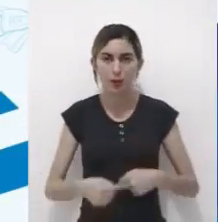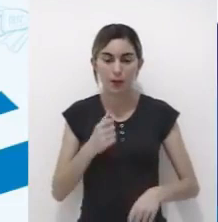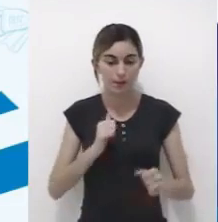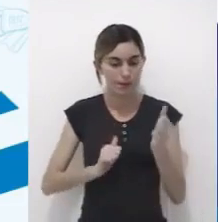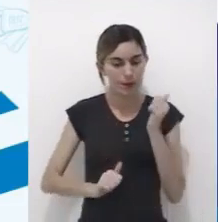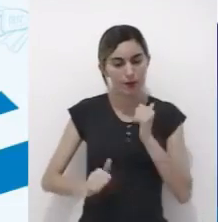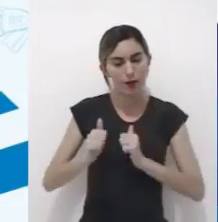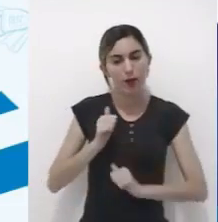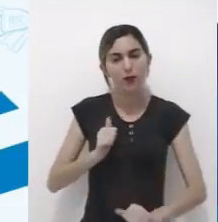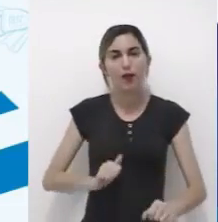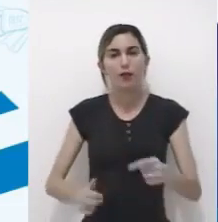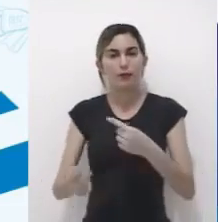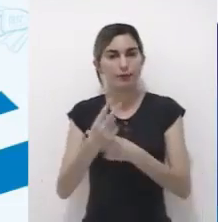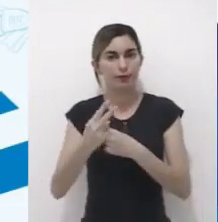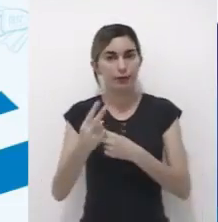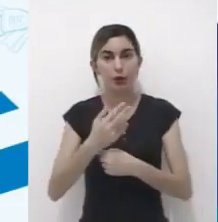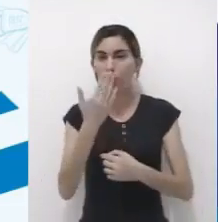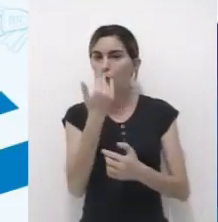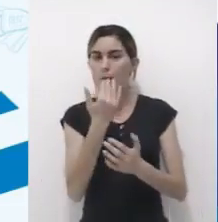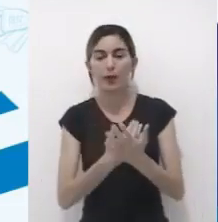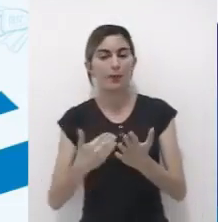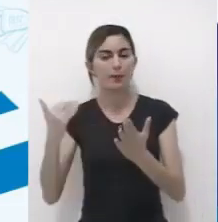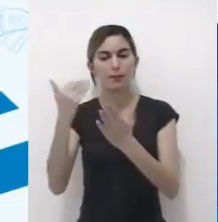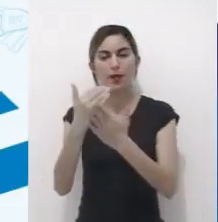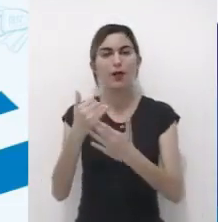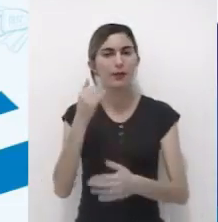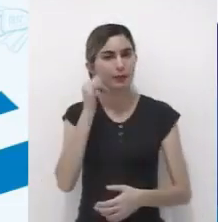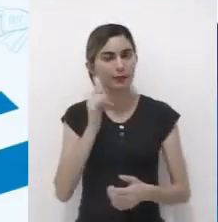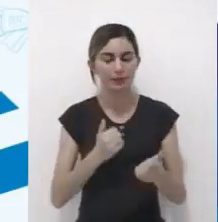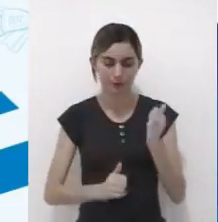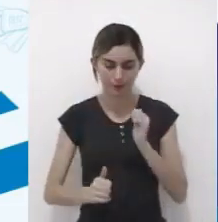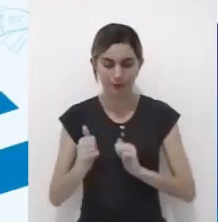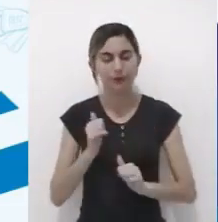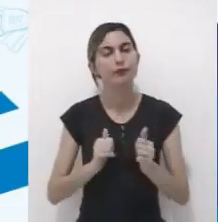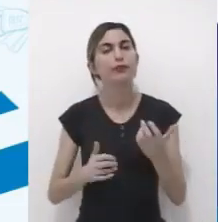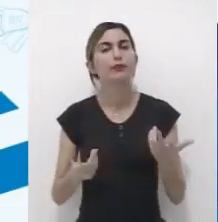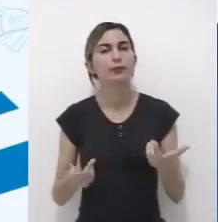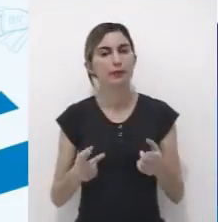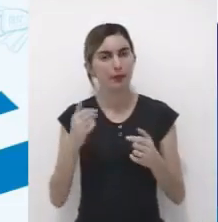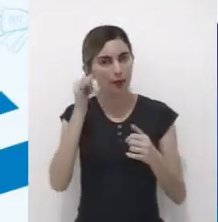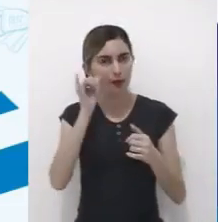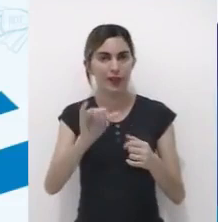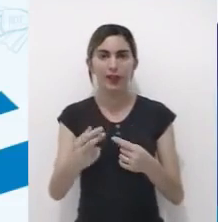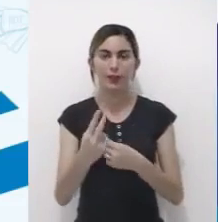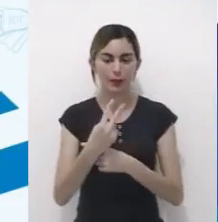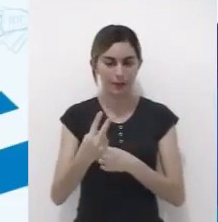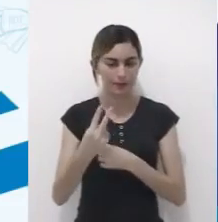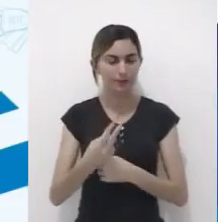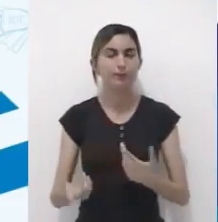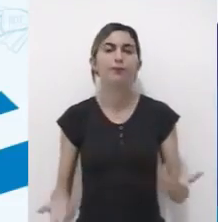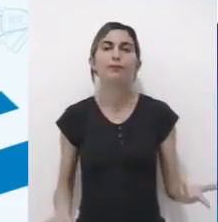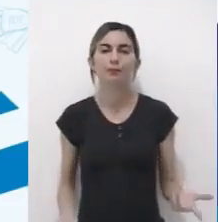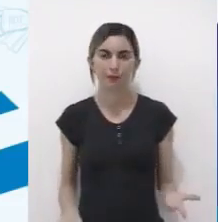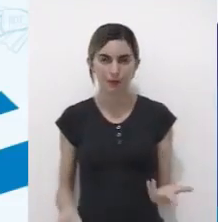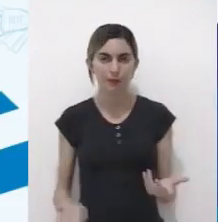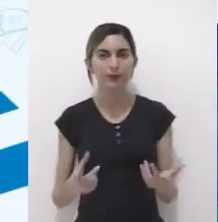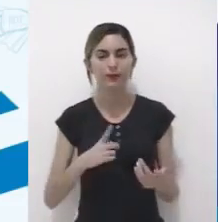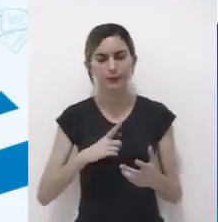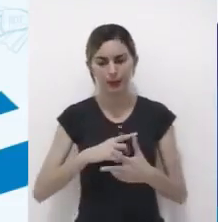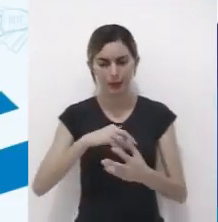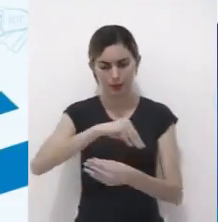controlar a tua ansiedade de comer um pouco mais. Então, existem, né, substâncias, né, que